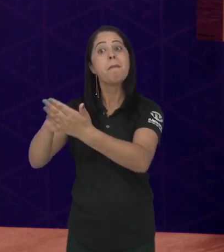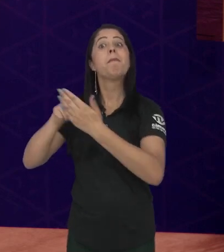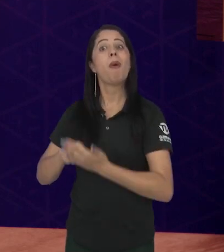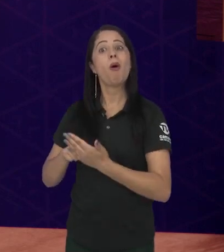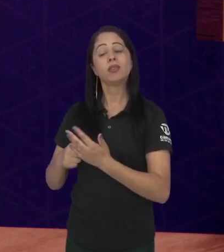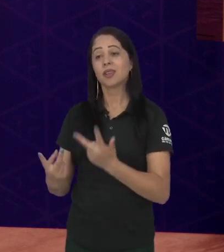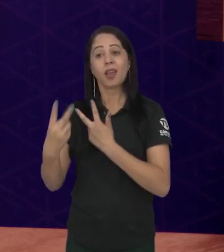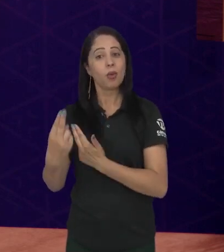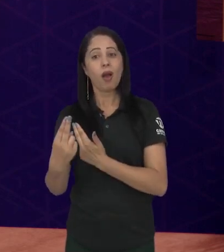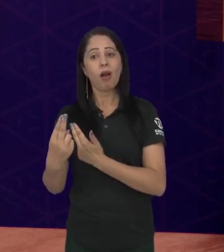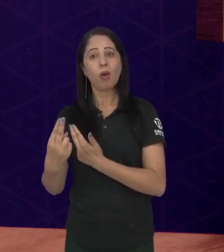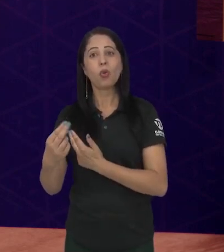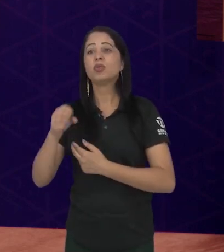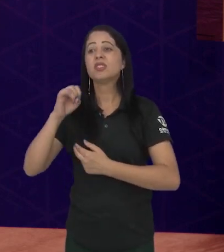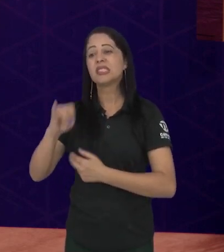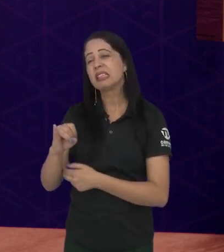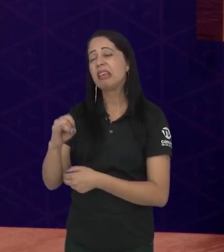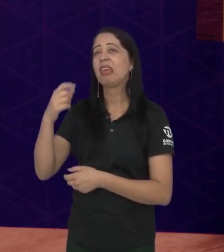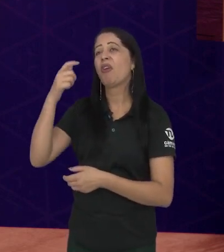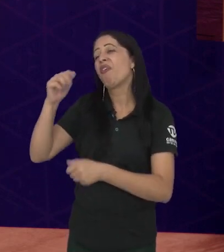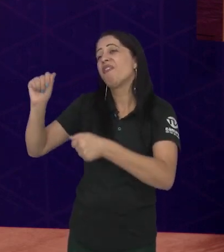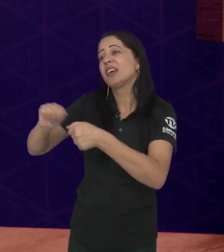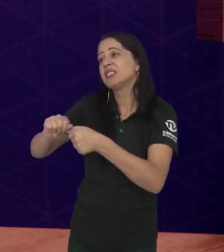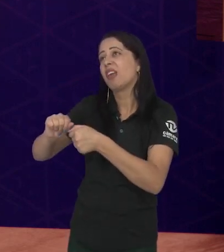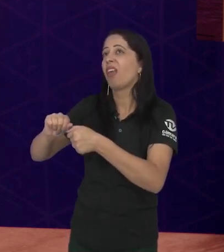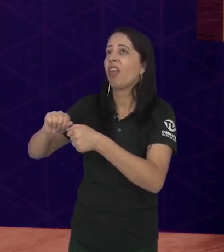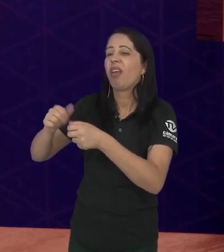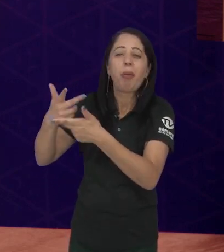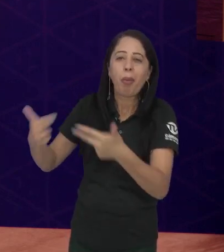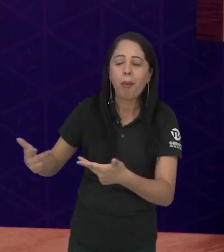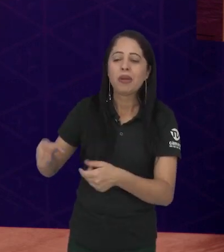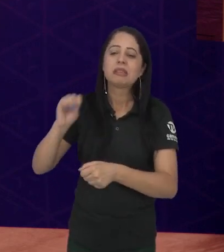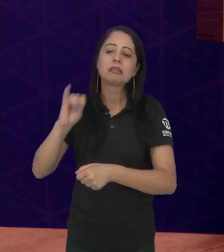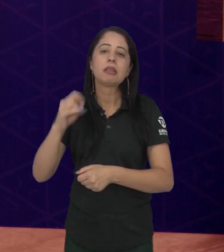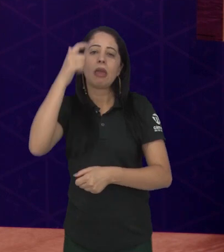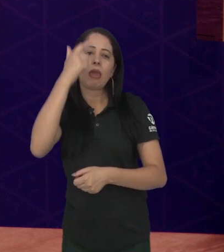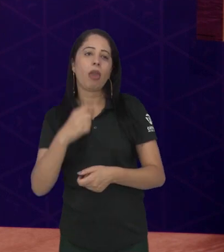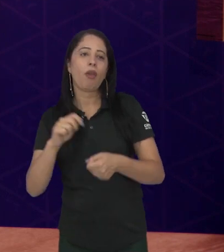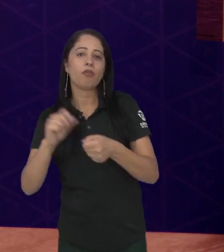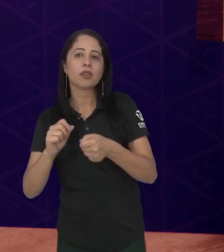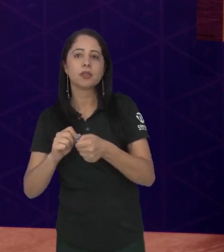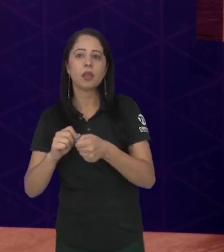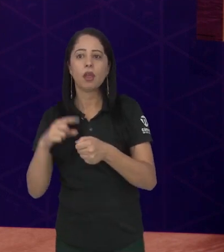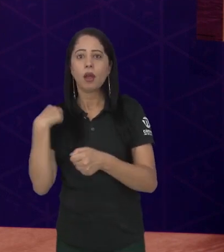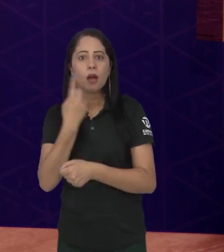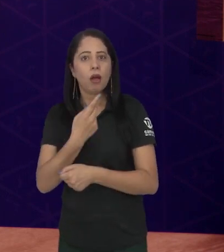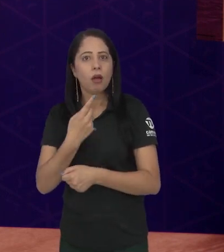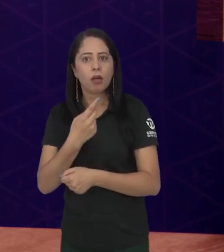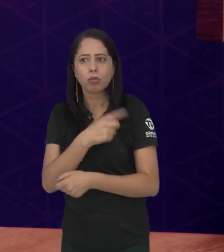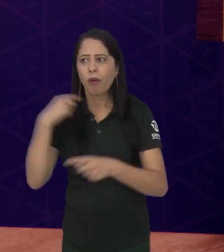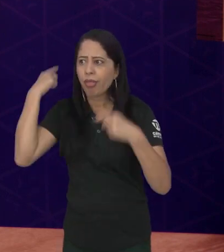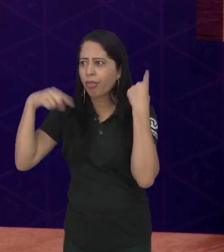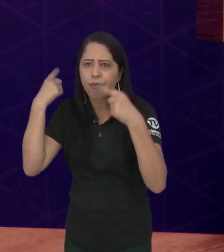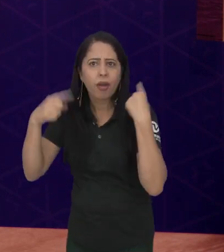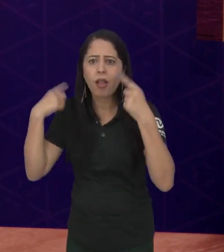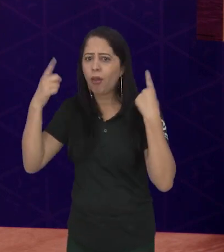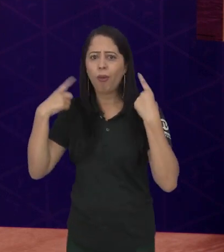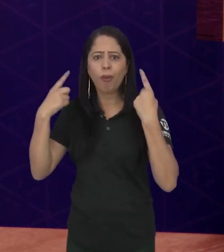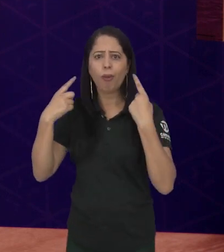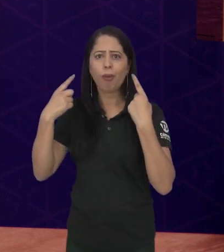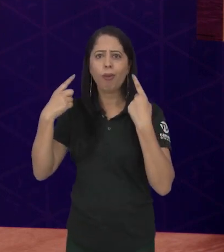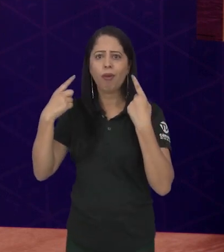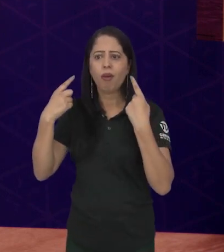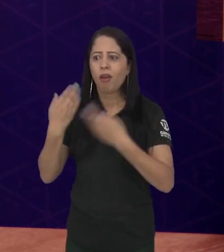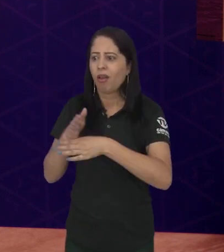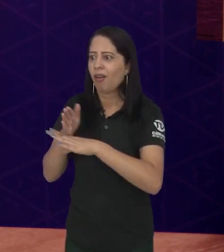Se a gente fica muito, putz, e se eu tivesse feito isso, se eu tivesse feito aquilo... Isso deixa a gente maluco, tira a